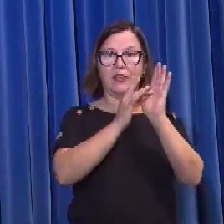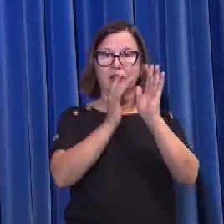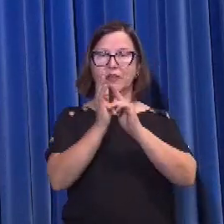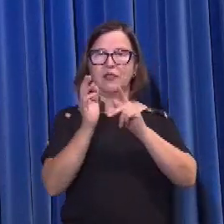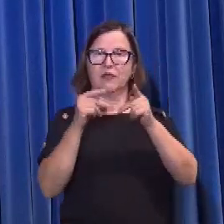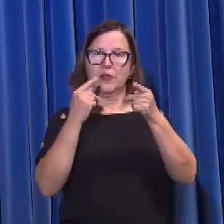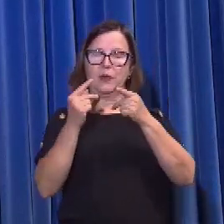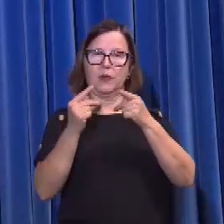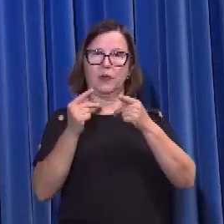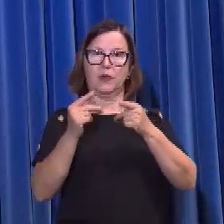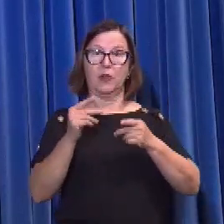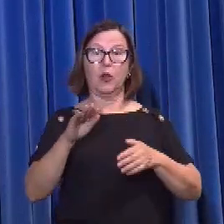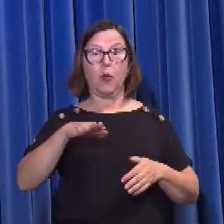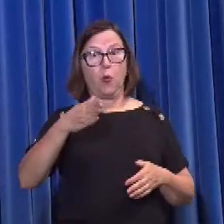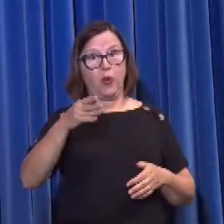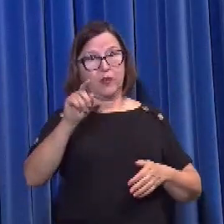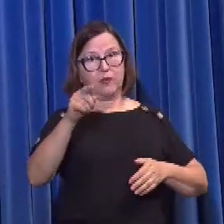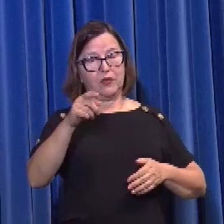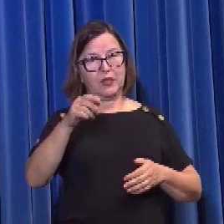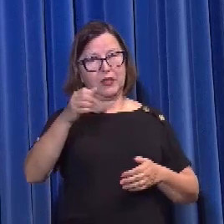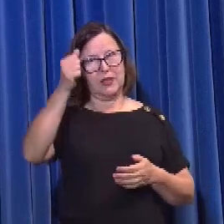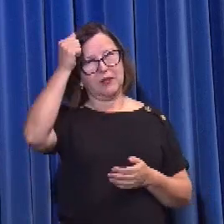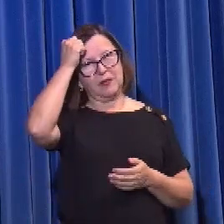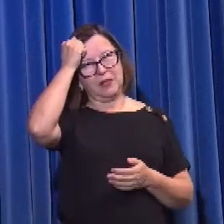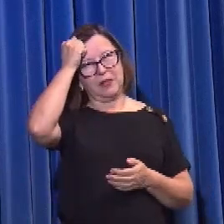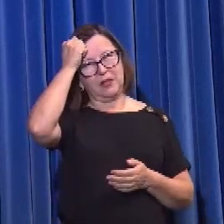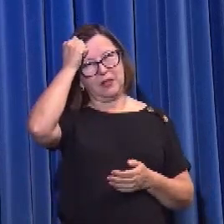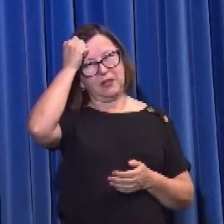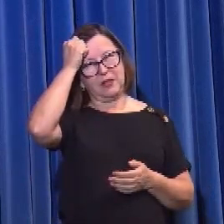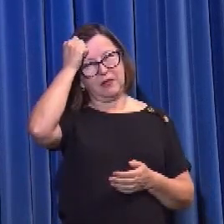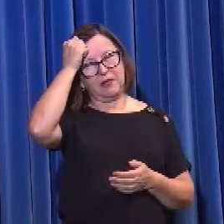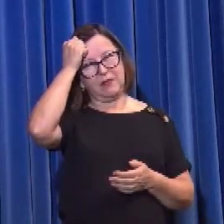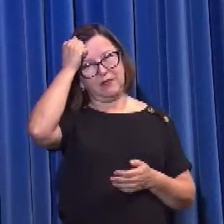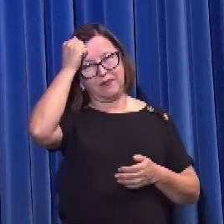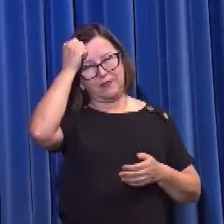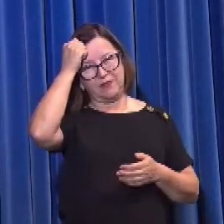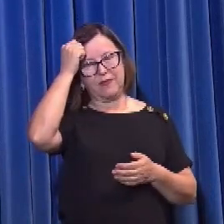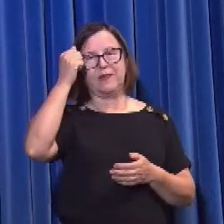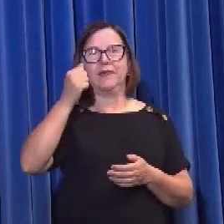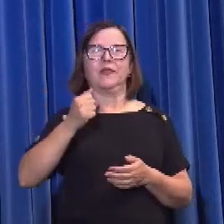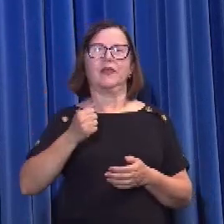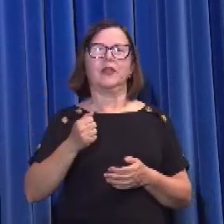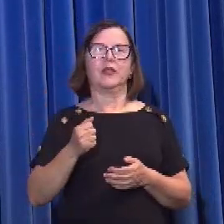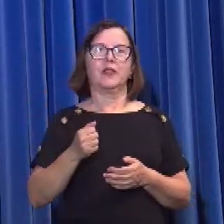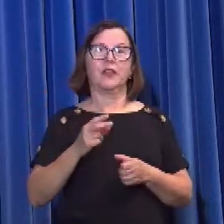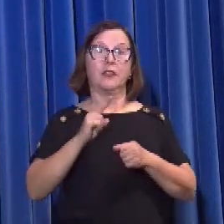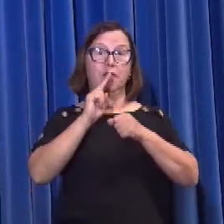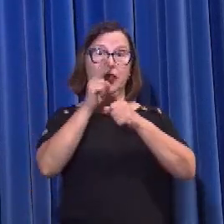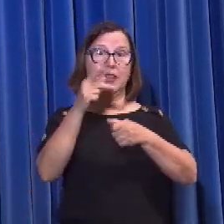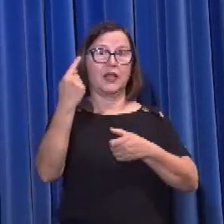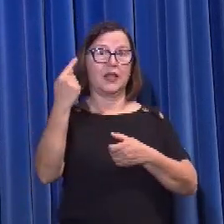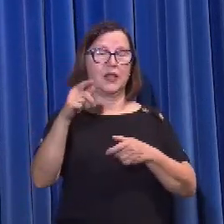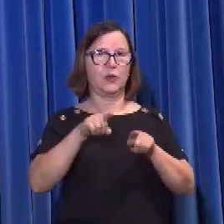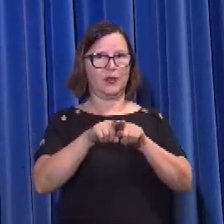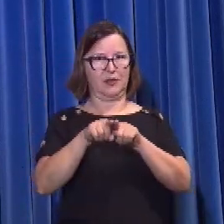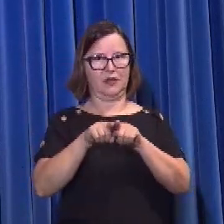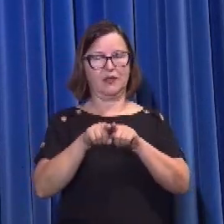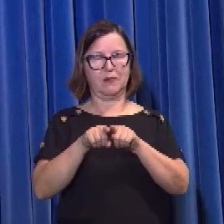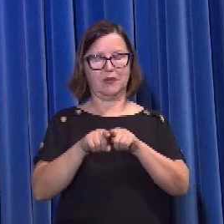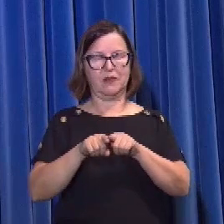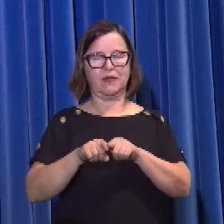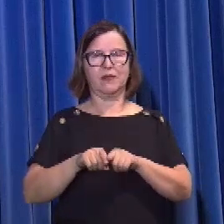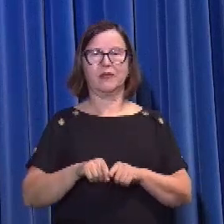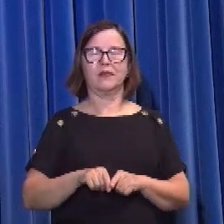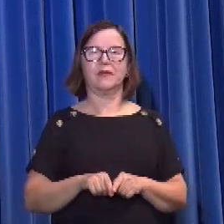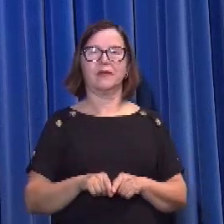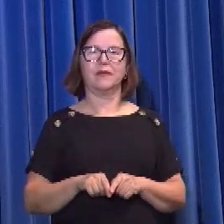portanto, quando tiver se arrependido e voltado para mim, fortaleça seus irmãos. Ele usa